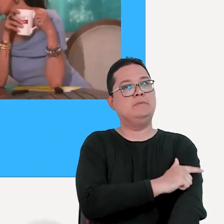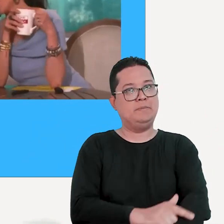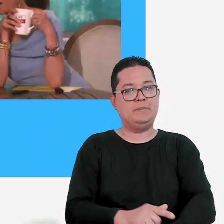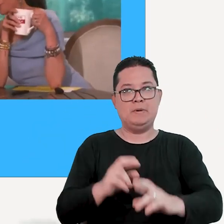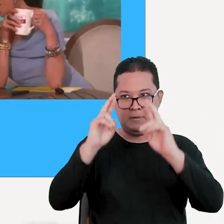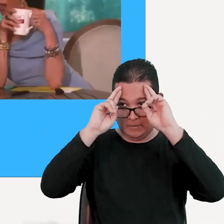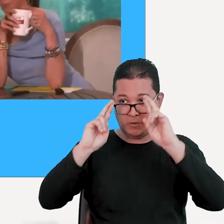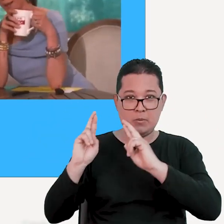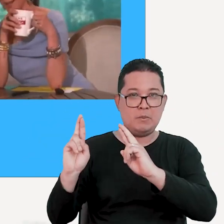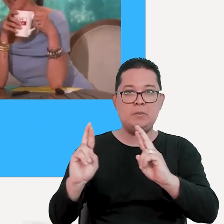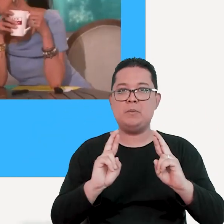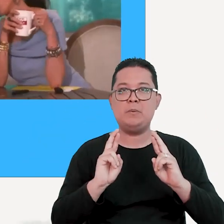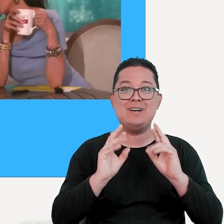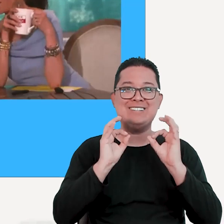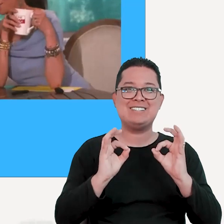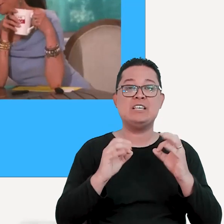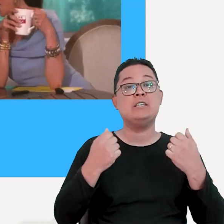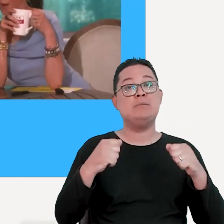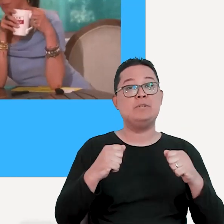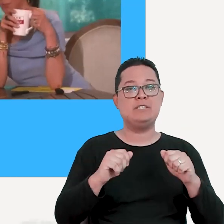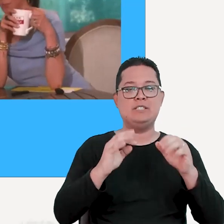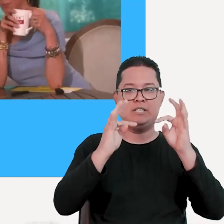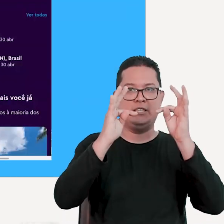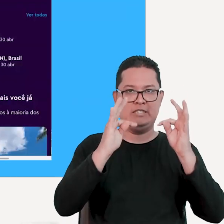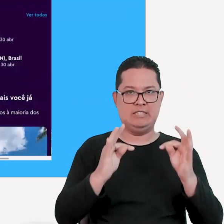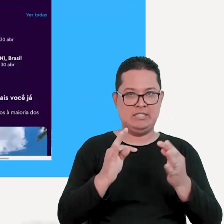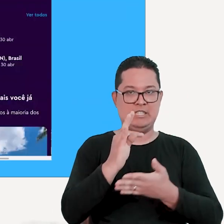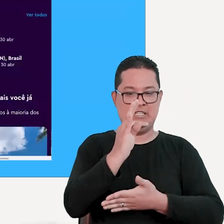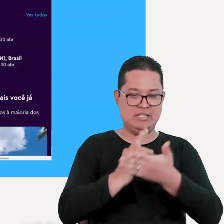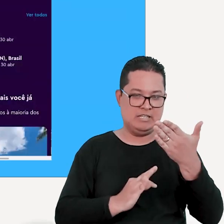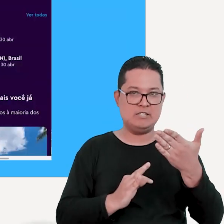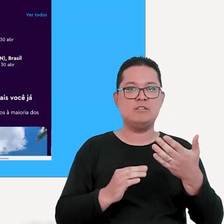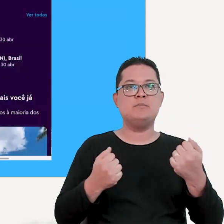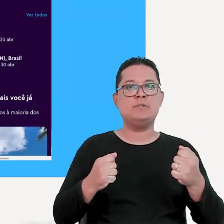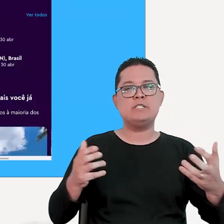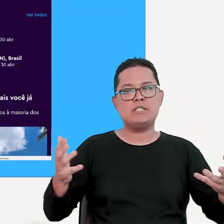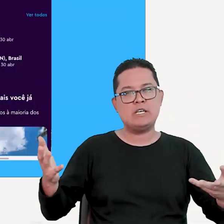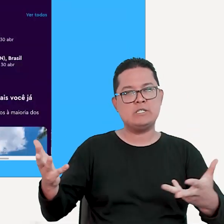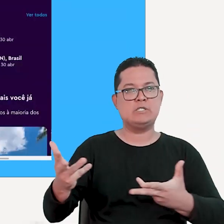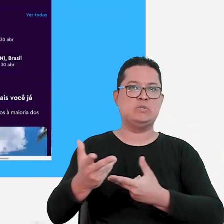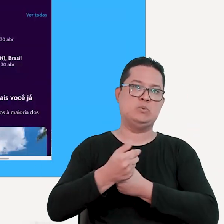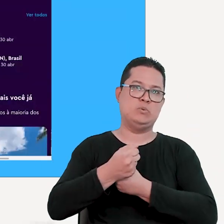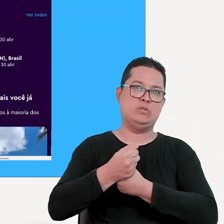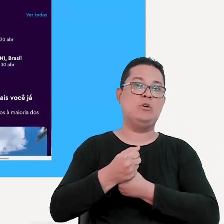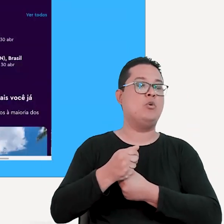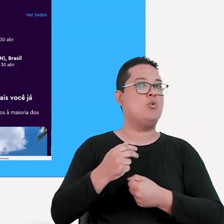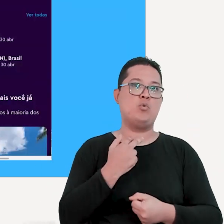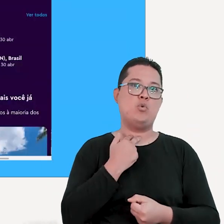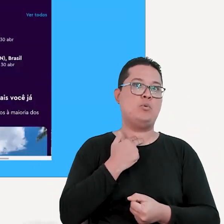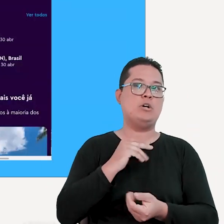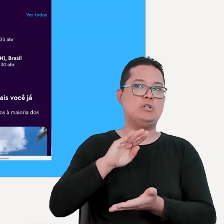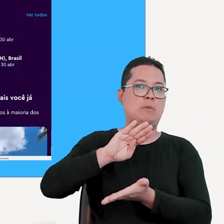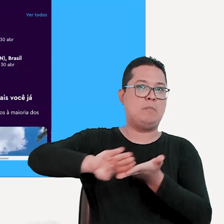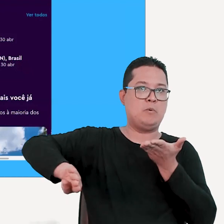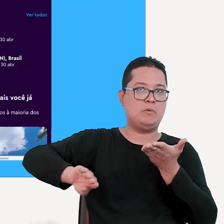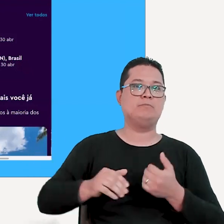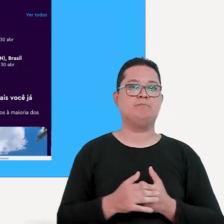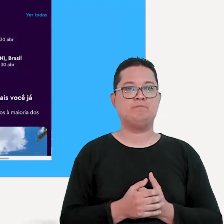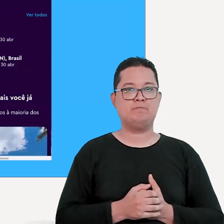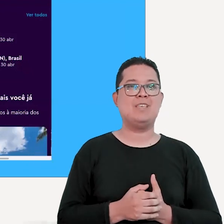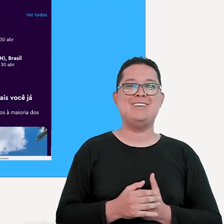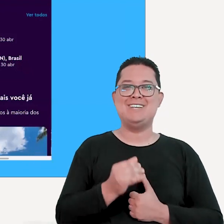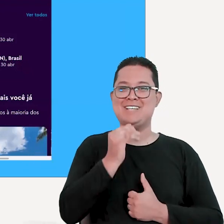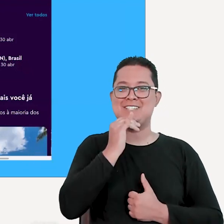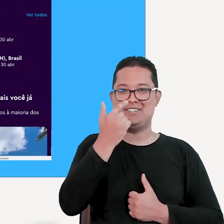e abraçar as pessoas em vez de excluí-las. E como exemplo para essa dica, eu trouxe 2 exemplos. Um, de novo,